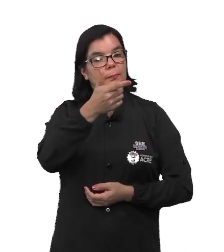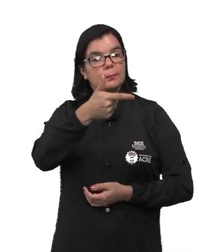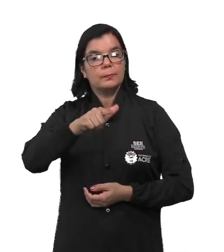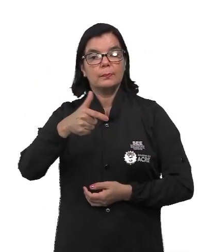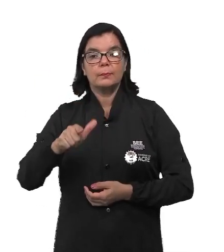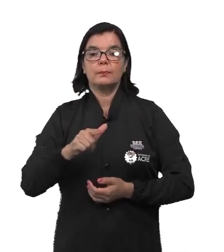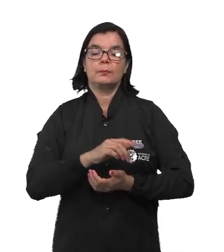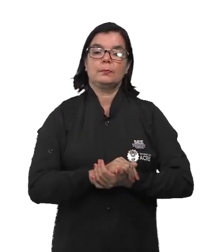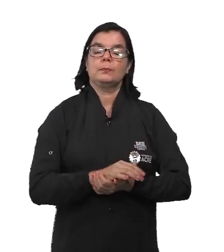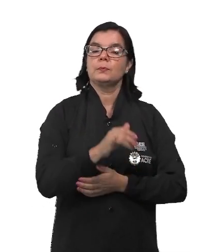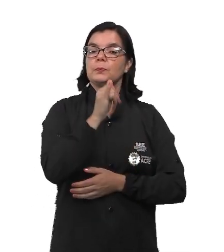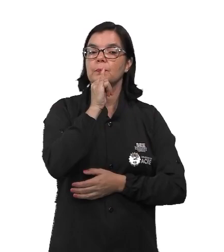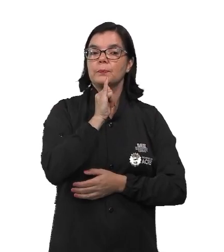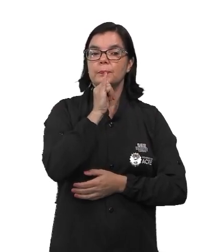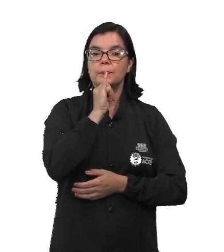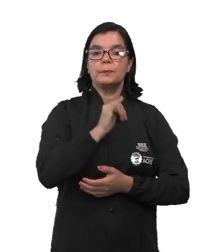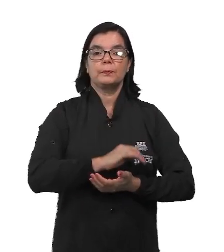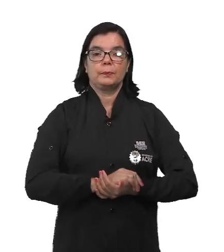Vamos ver um exemplo.